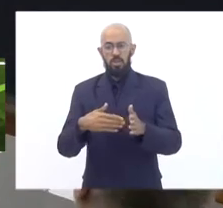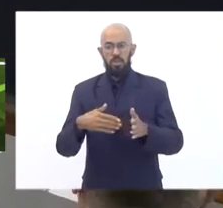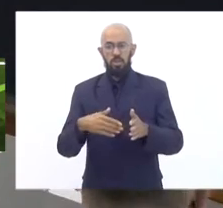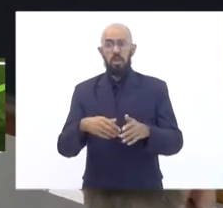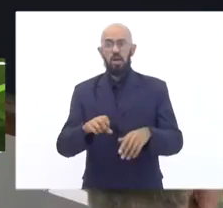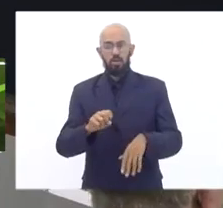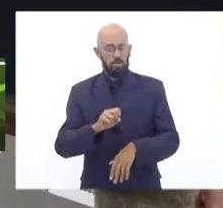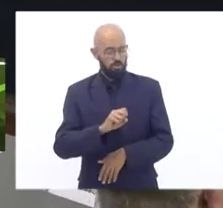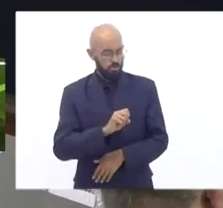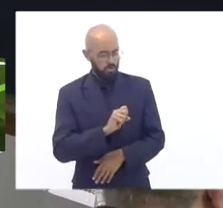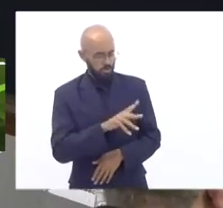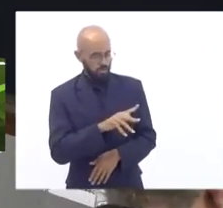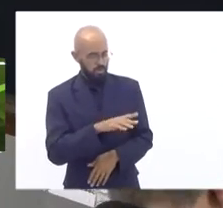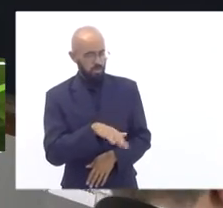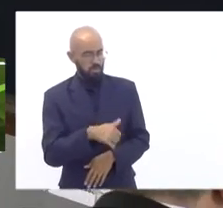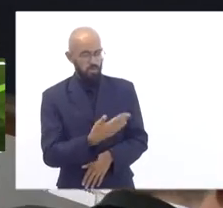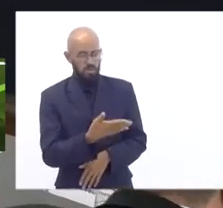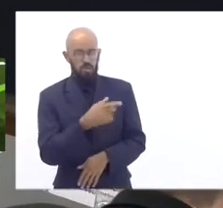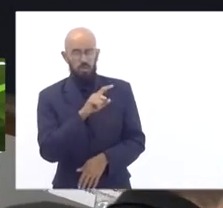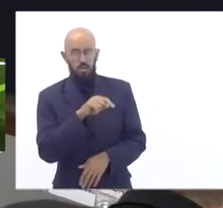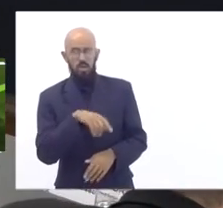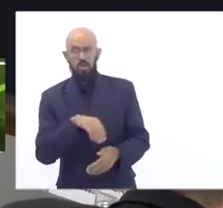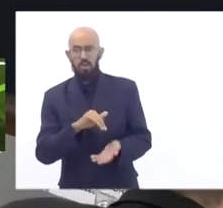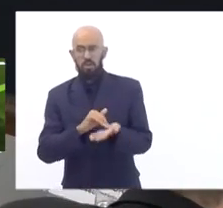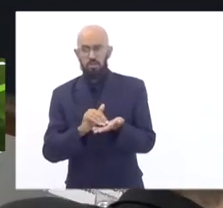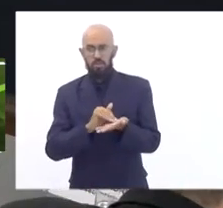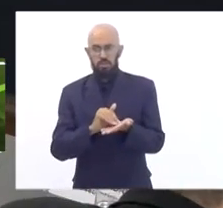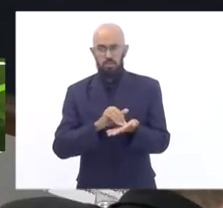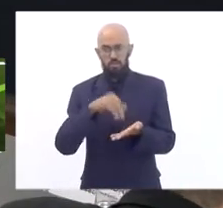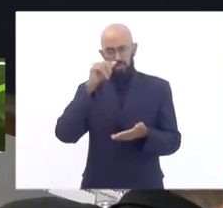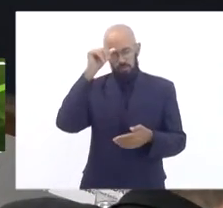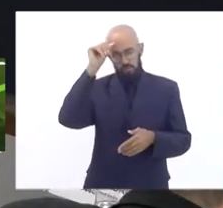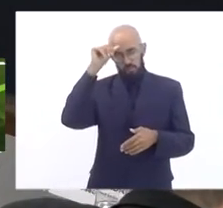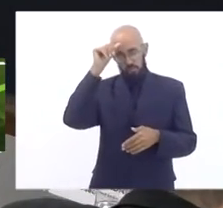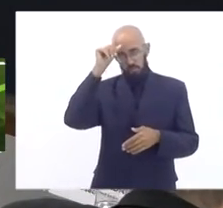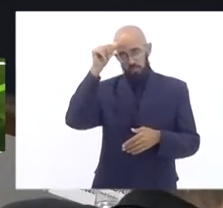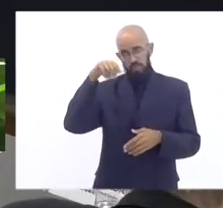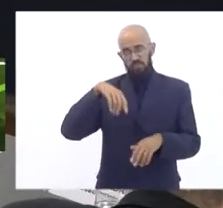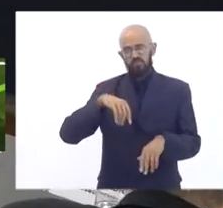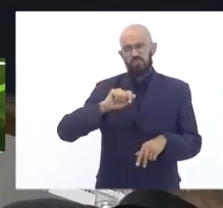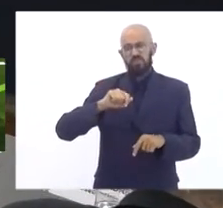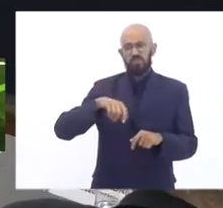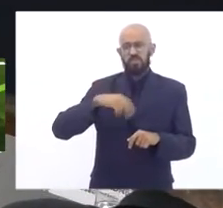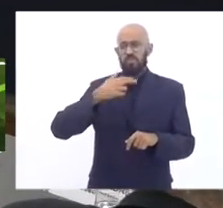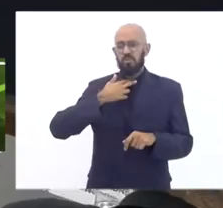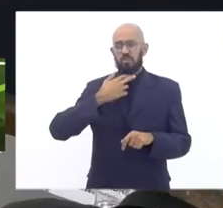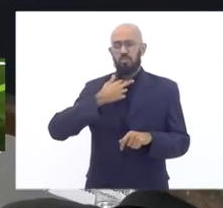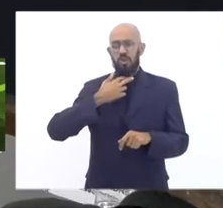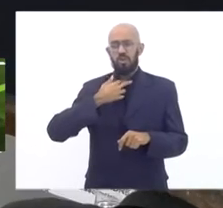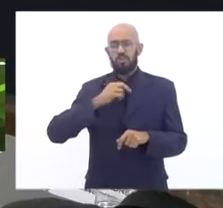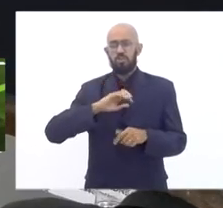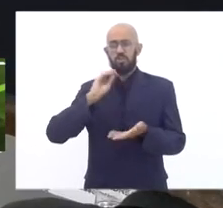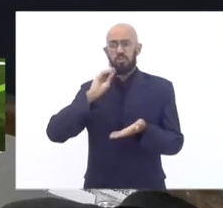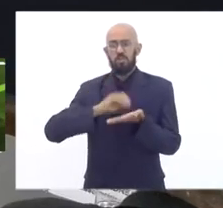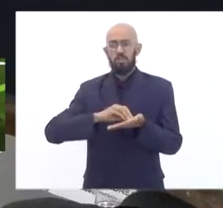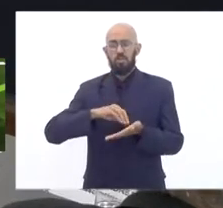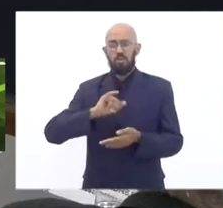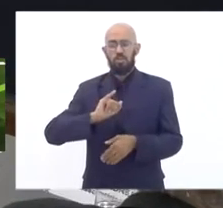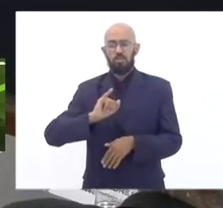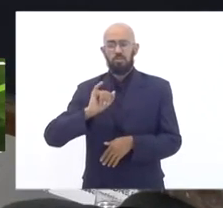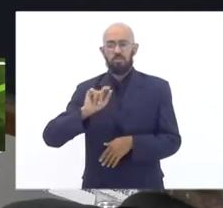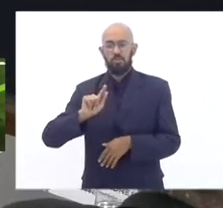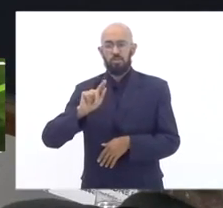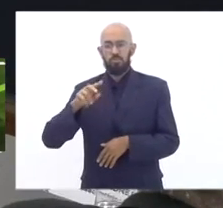a secretaria, até a assessoria do governador, nesse entendimento que se tem, que não pode aplicar o índice do